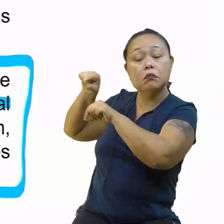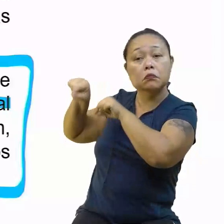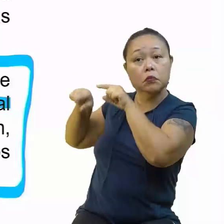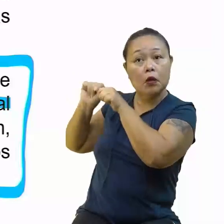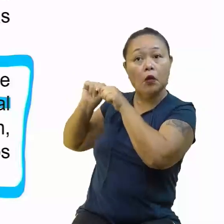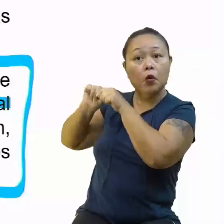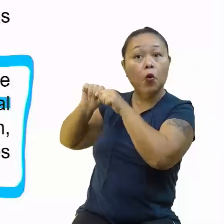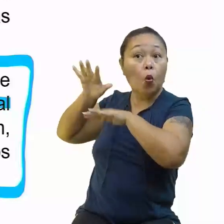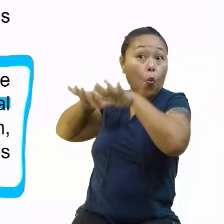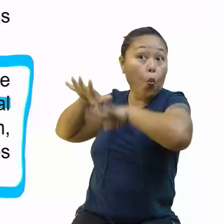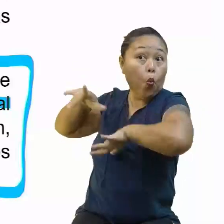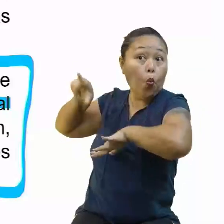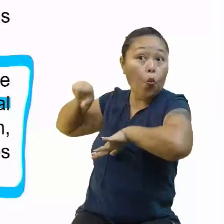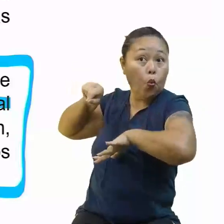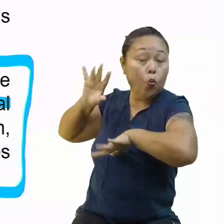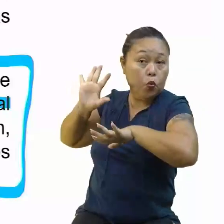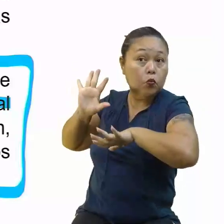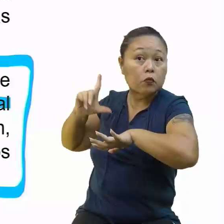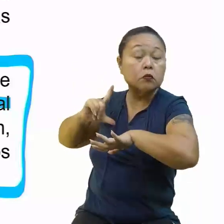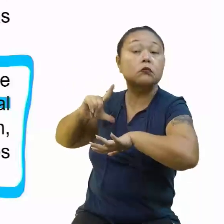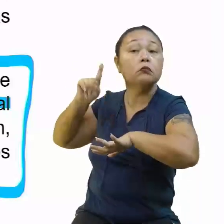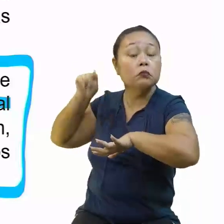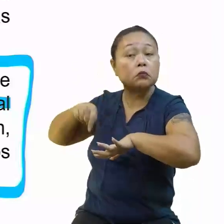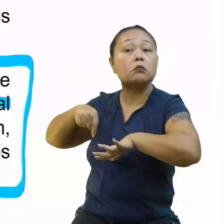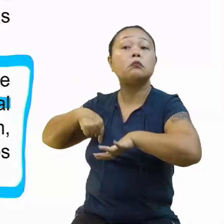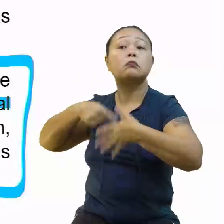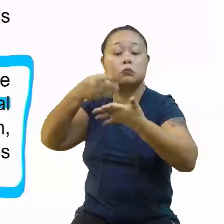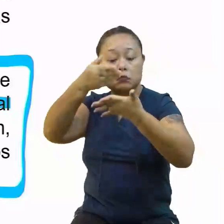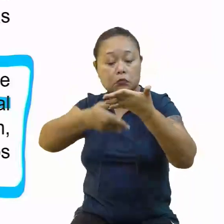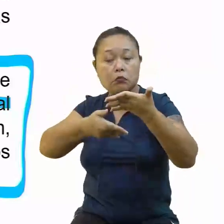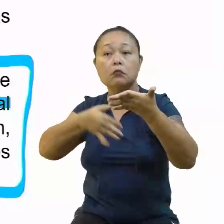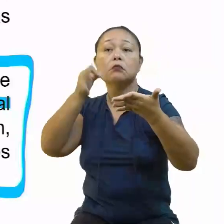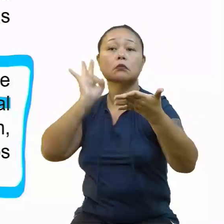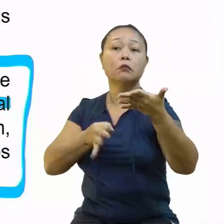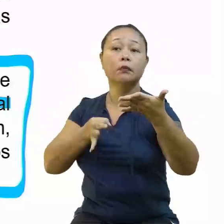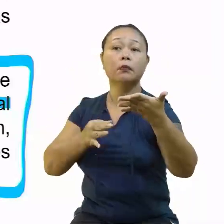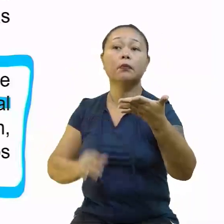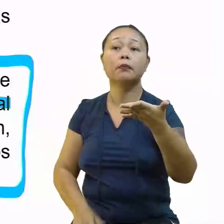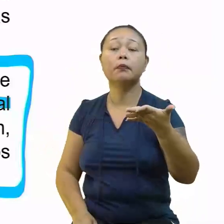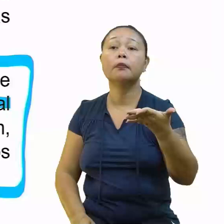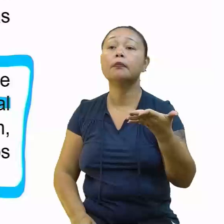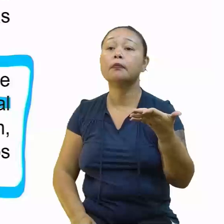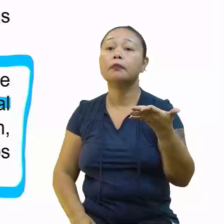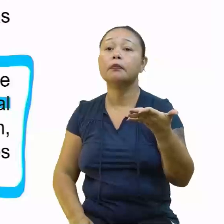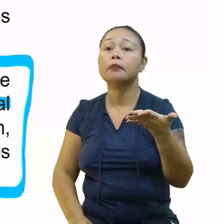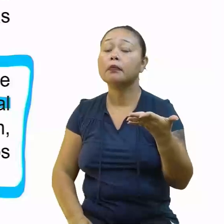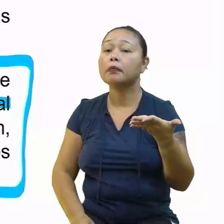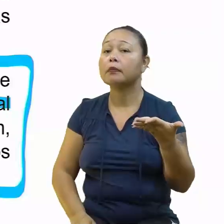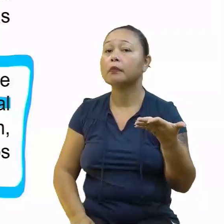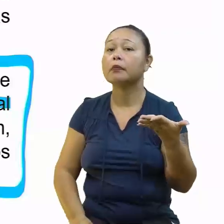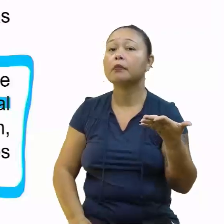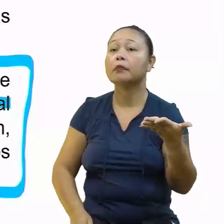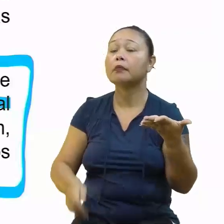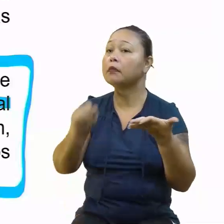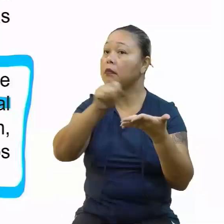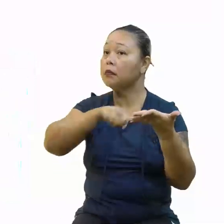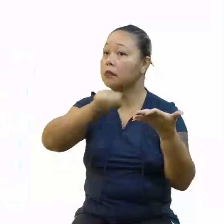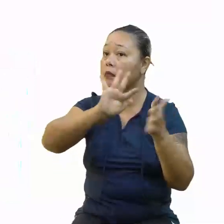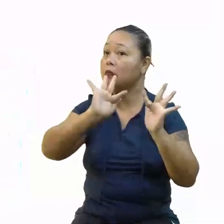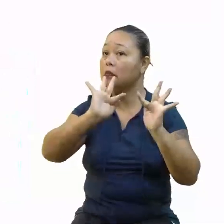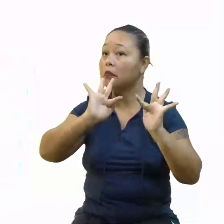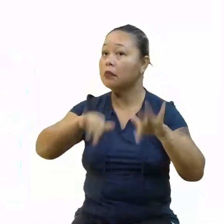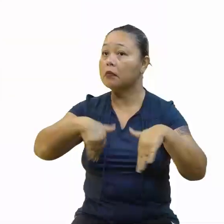ou alguns desses, sua questão também vai ser considerada correta. Então, correção